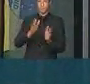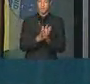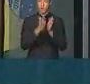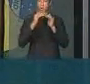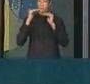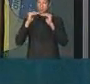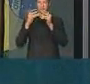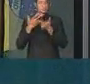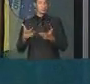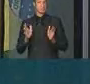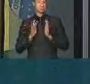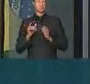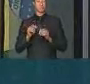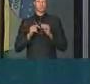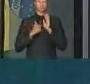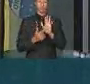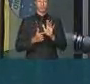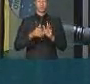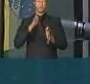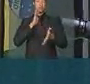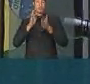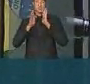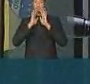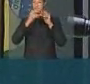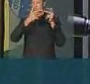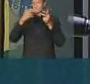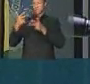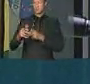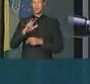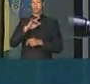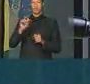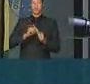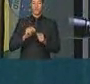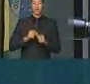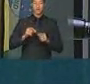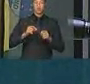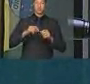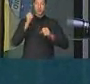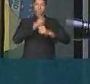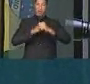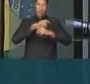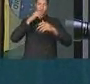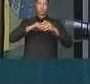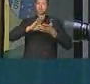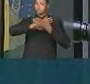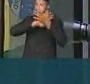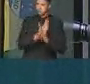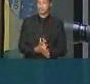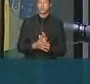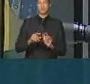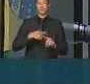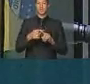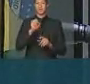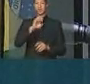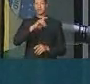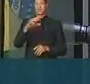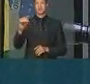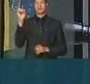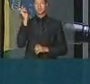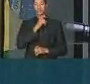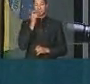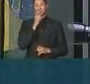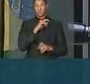sociais que se manifestam nas redes sociais que vão fazer panelaço de repúdio a mais uma sessão de